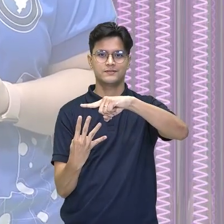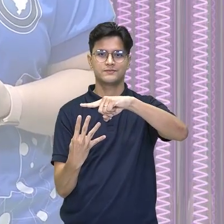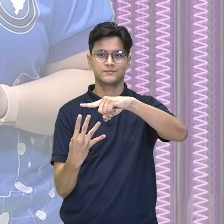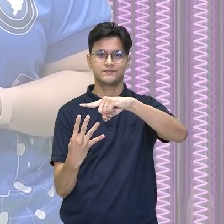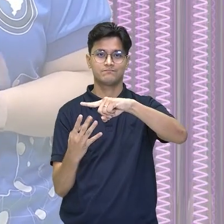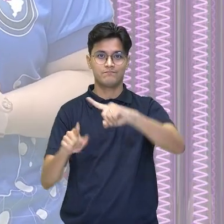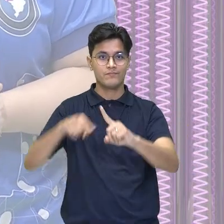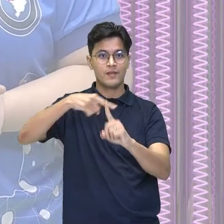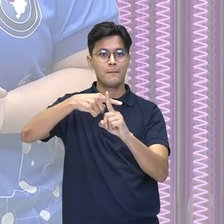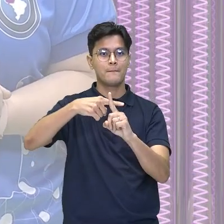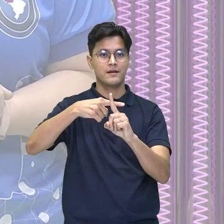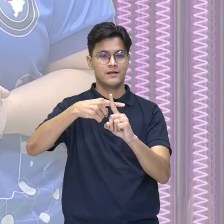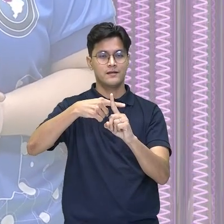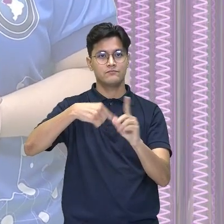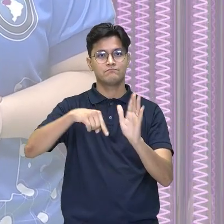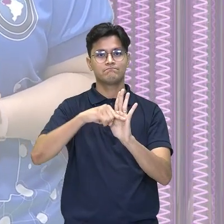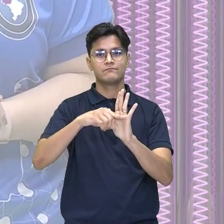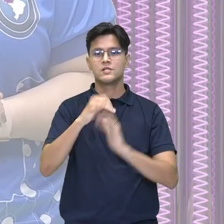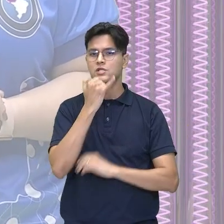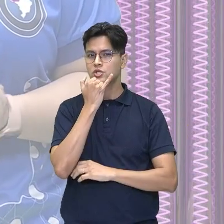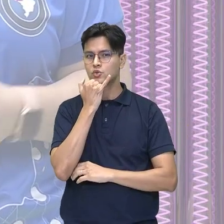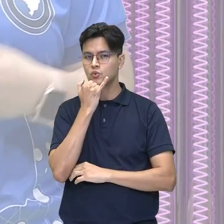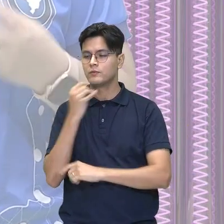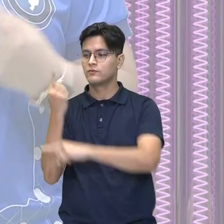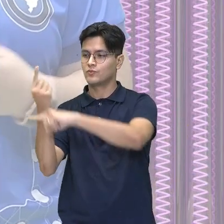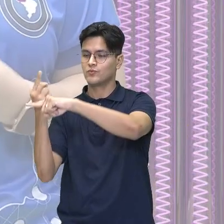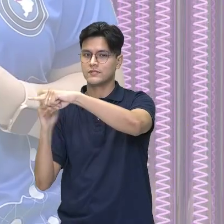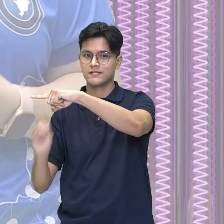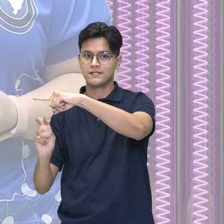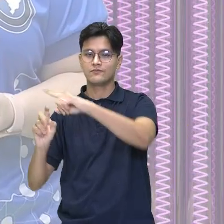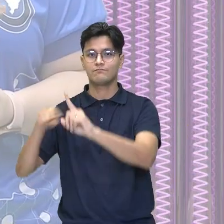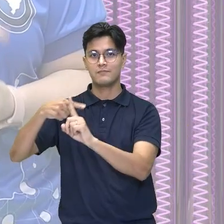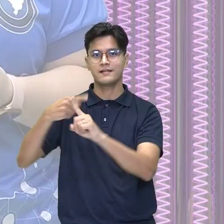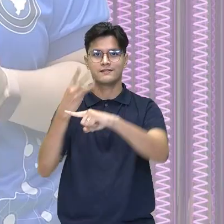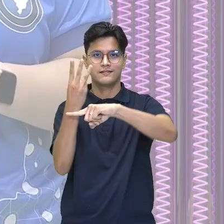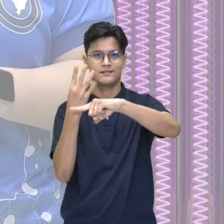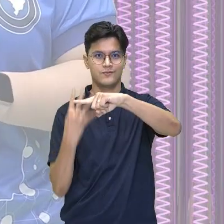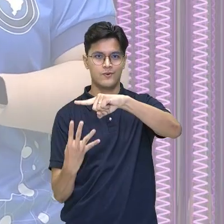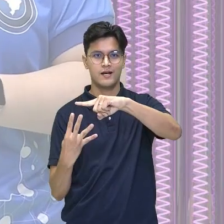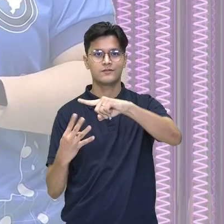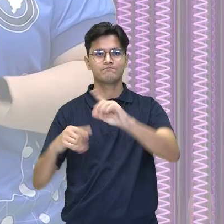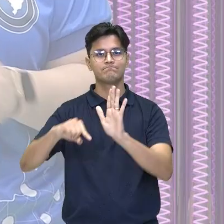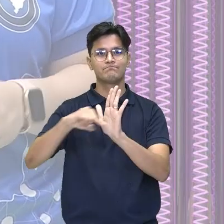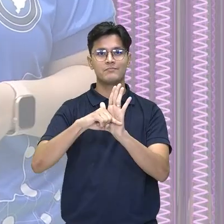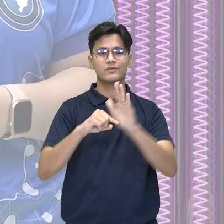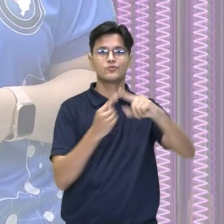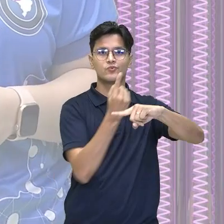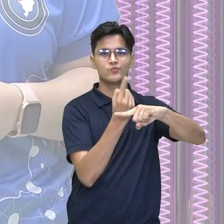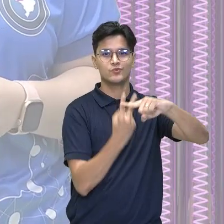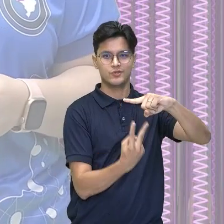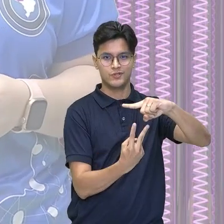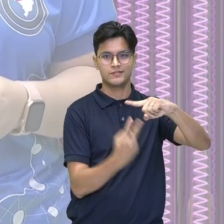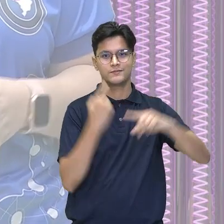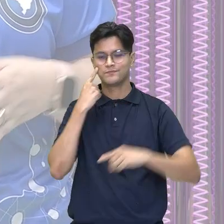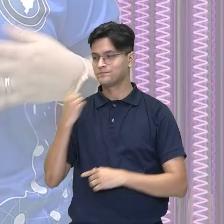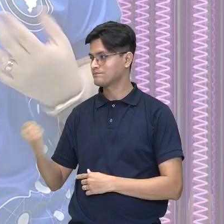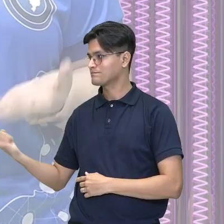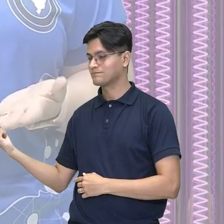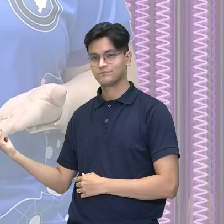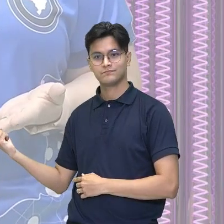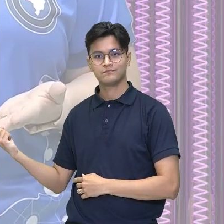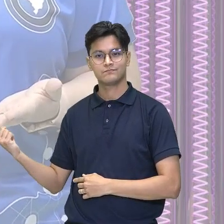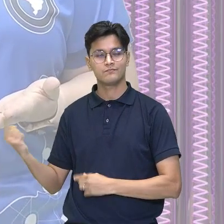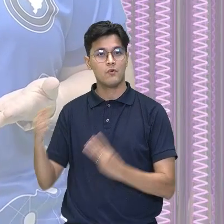e subtraindo a próxima fração, 1/2. Então, nós temos aí 3 frações, e essas 3 frações, elas possuem